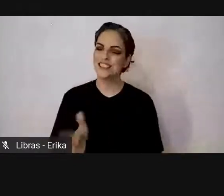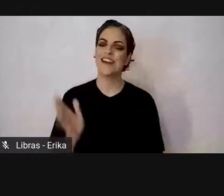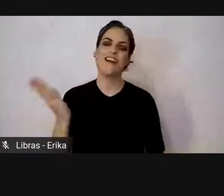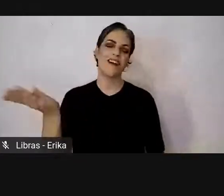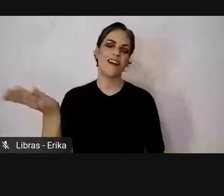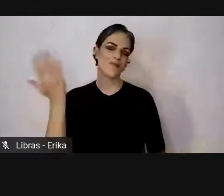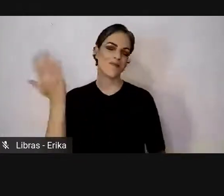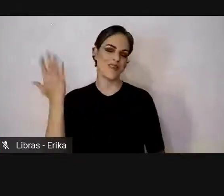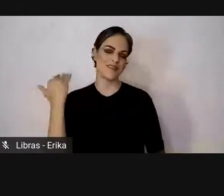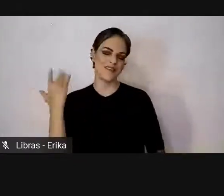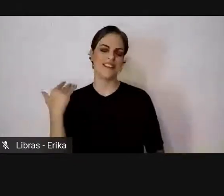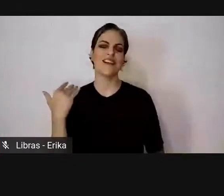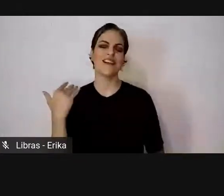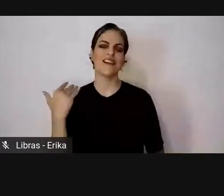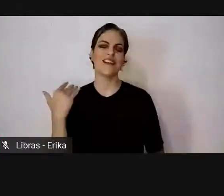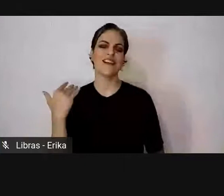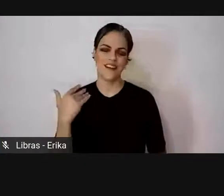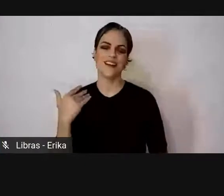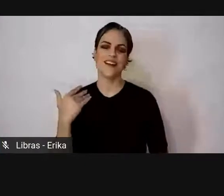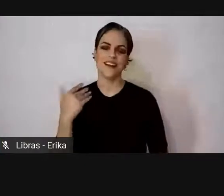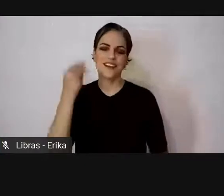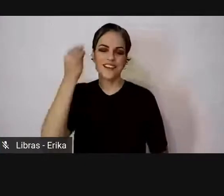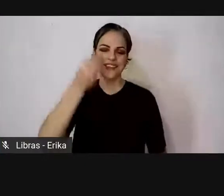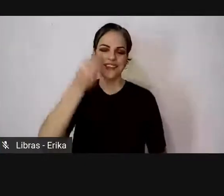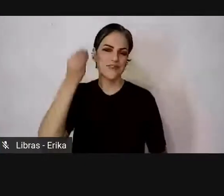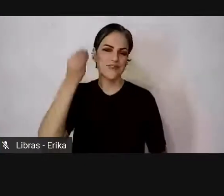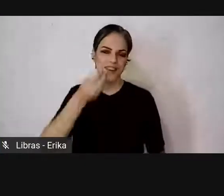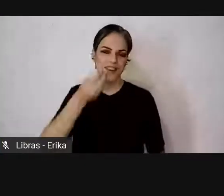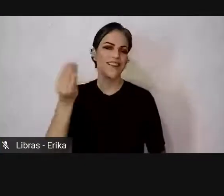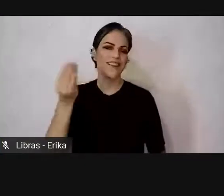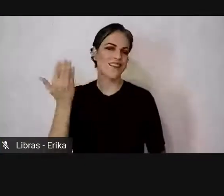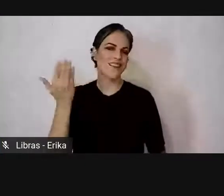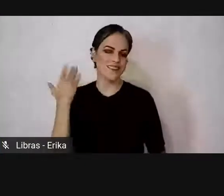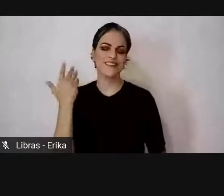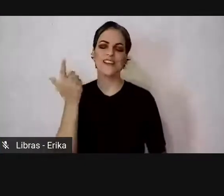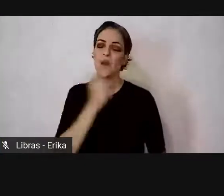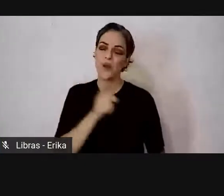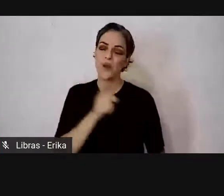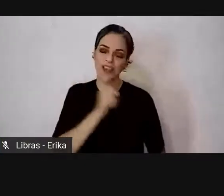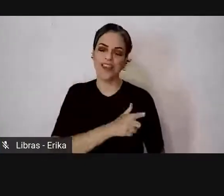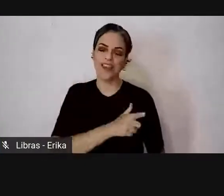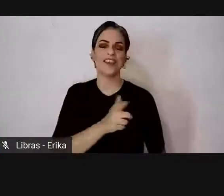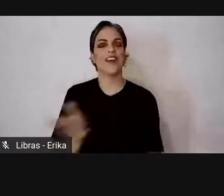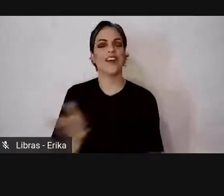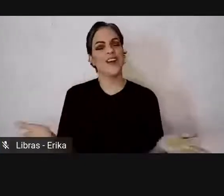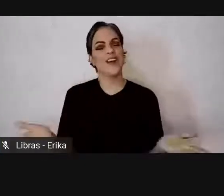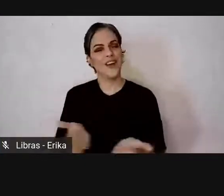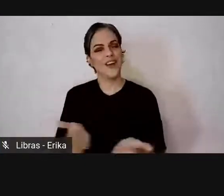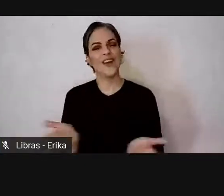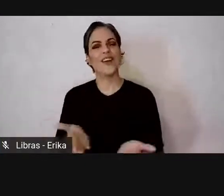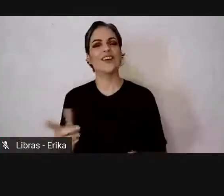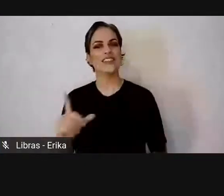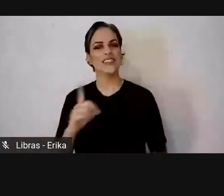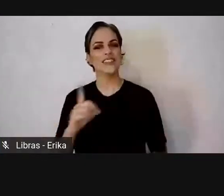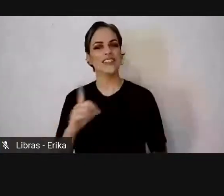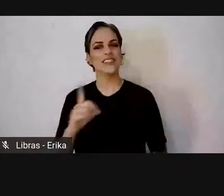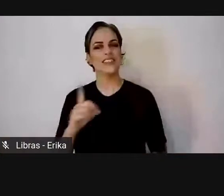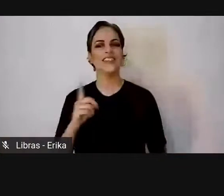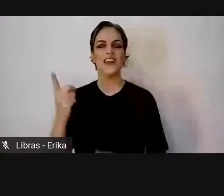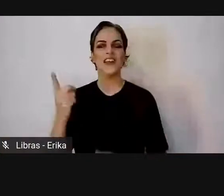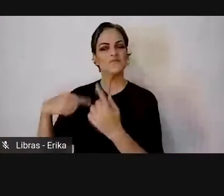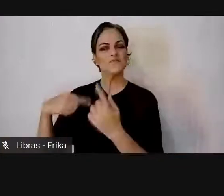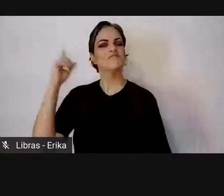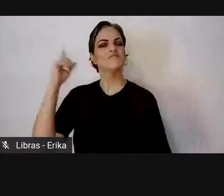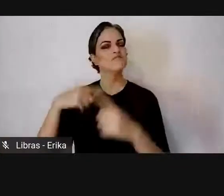com sucesso e hoje trilham suas carreiras, suas trajetórias acadêmicas e trajetórias